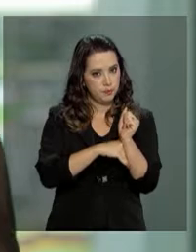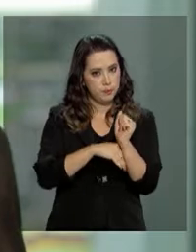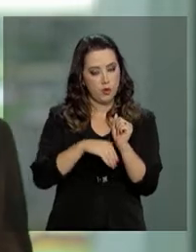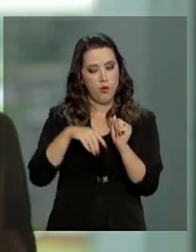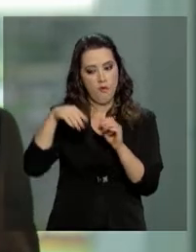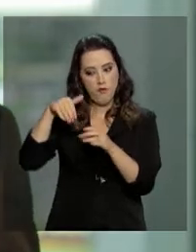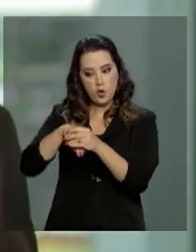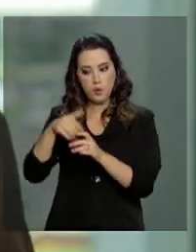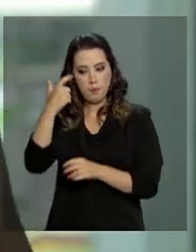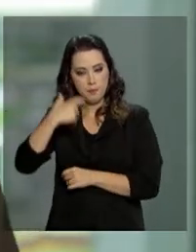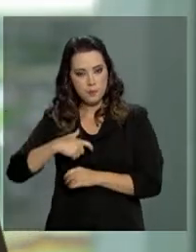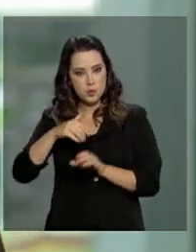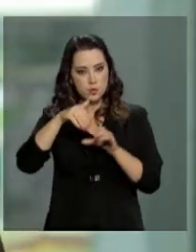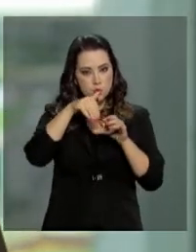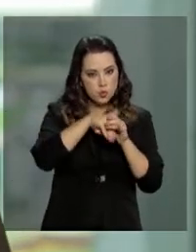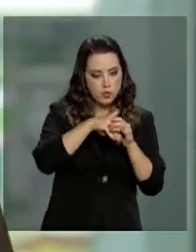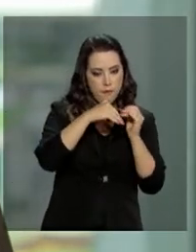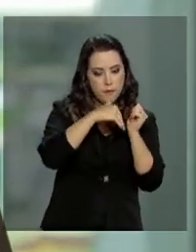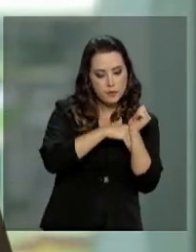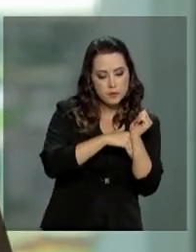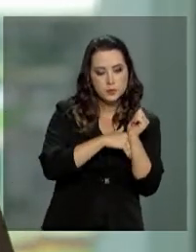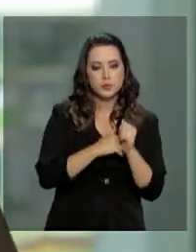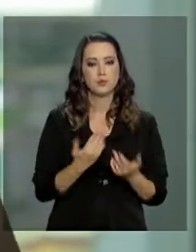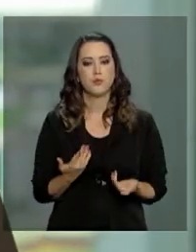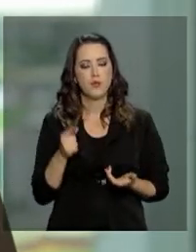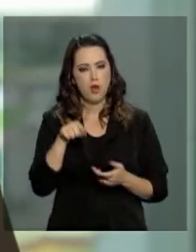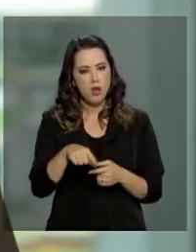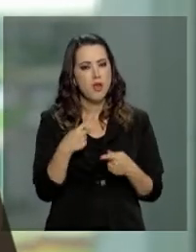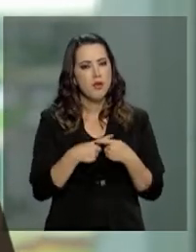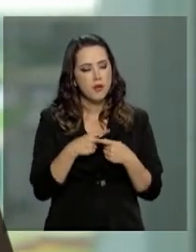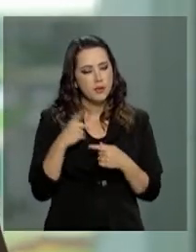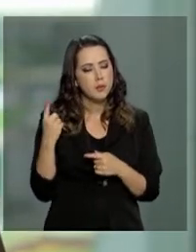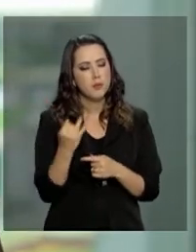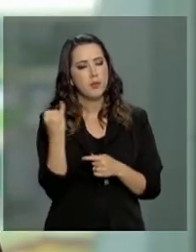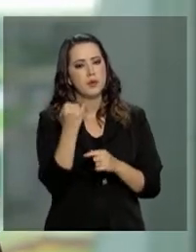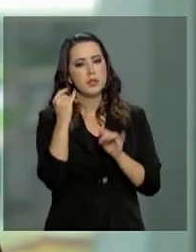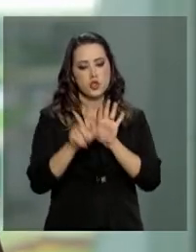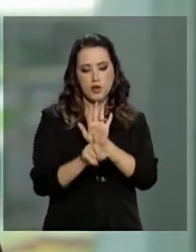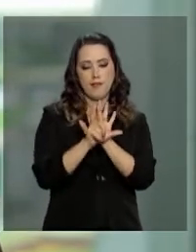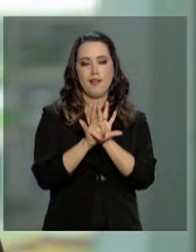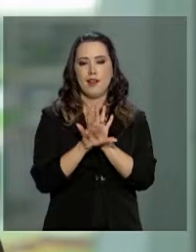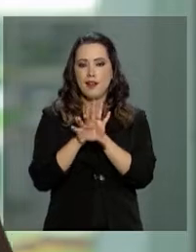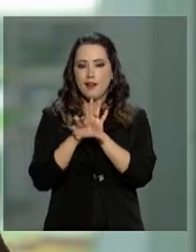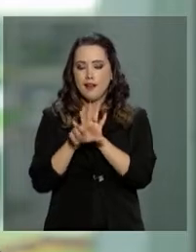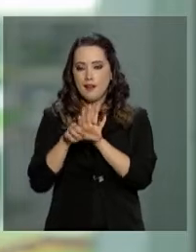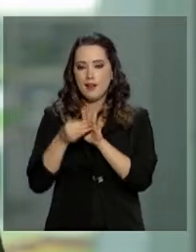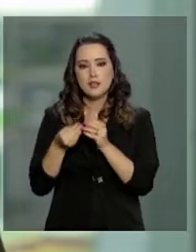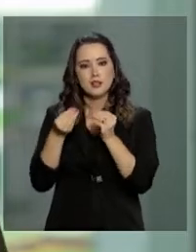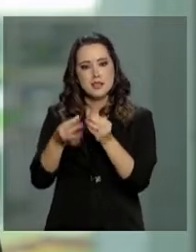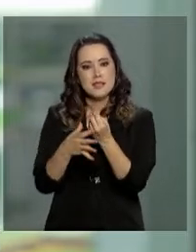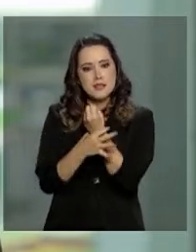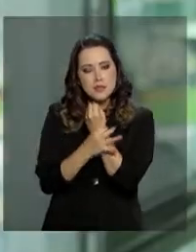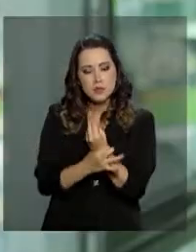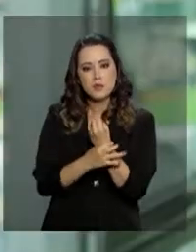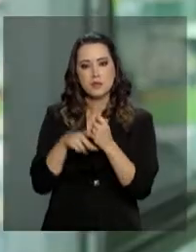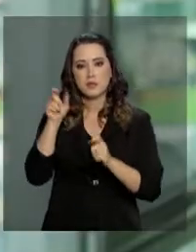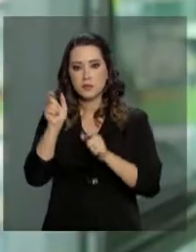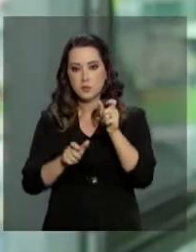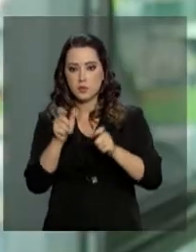base sólida, em nossos dias, garante a legitimidade de todos os escolhidos pelo cidadão